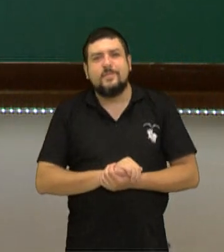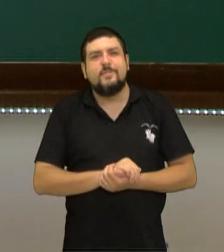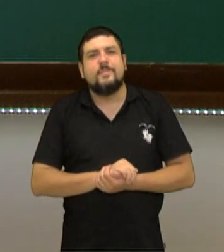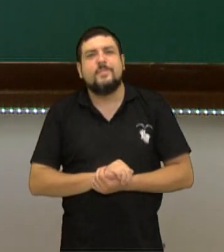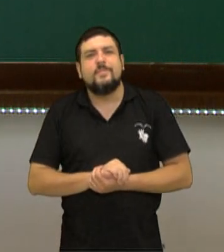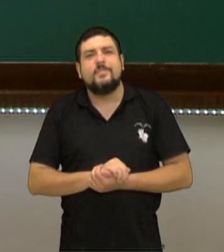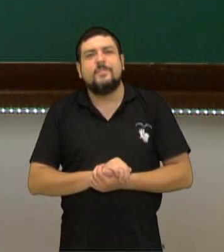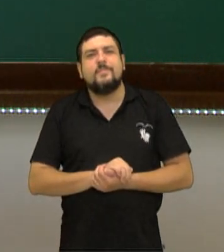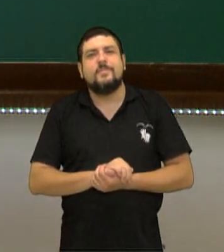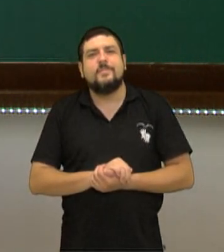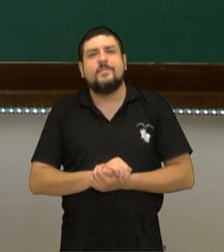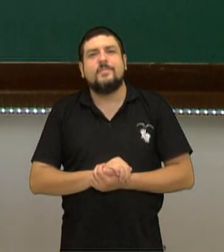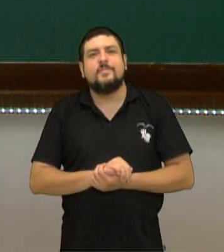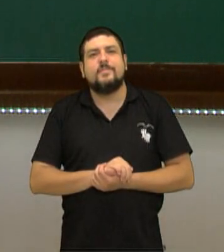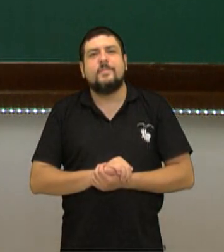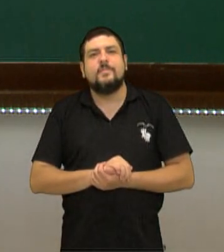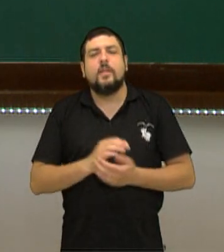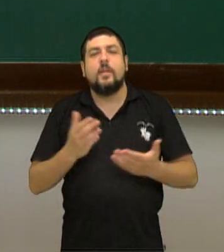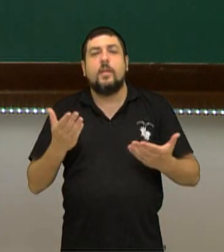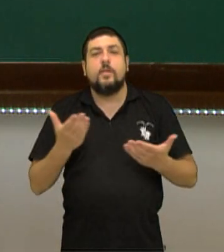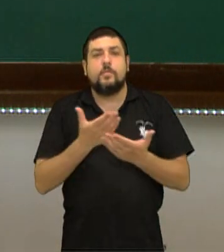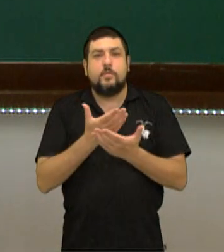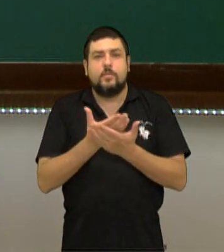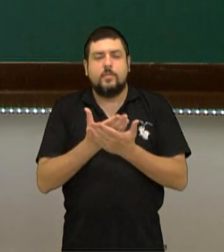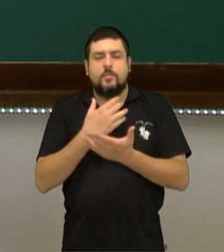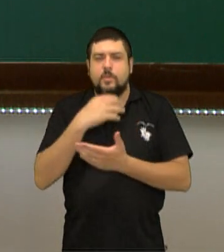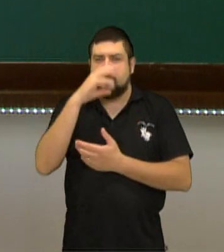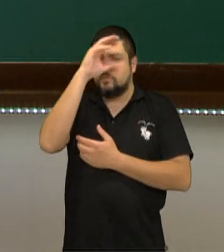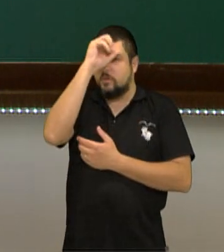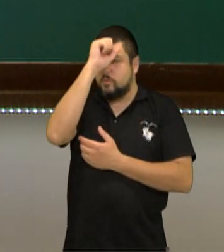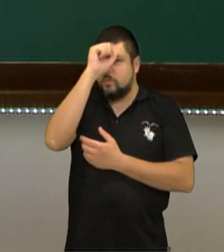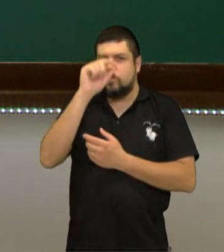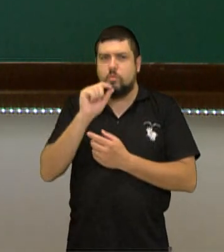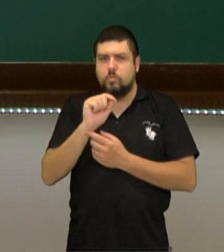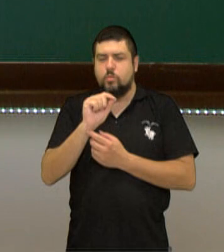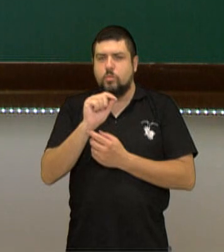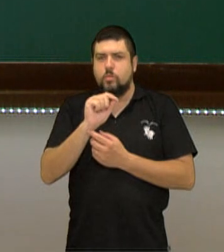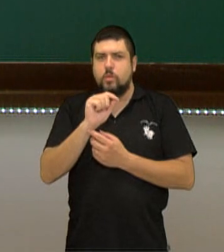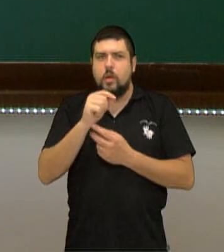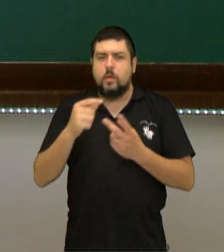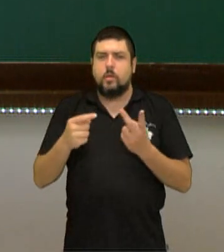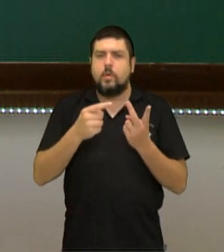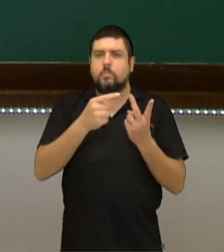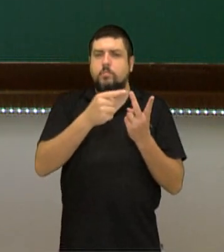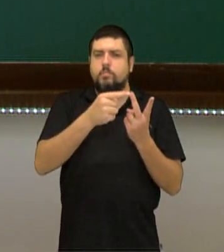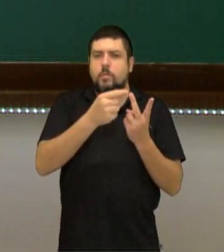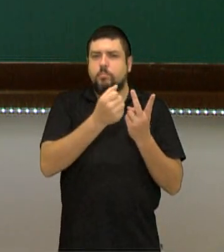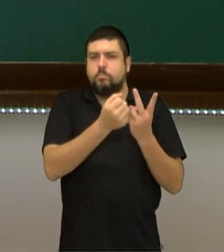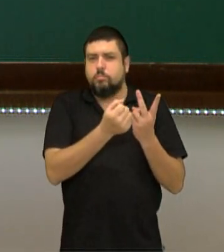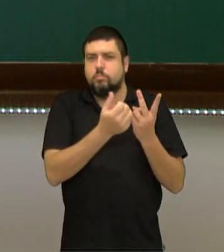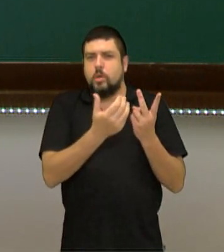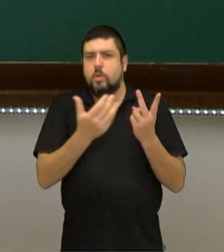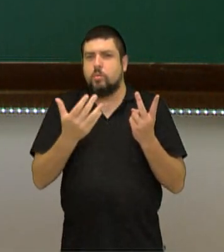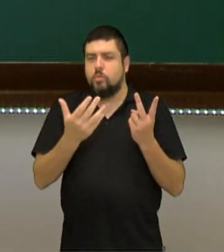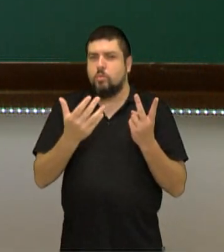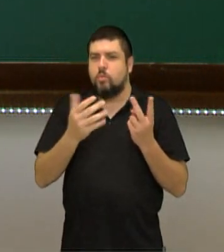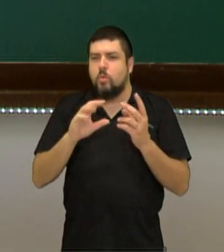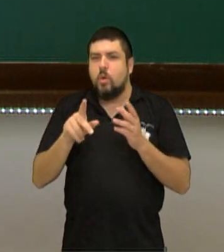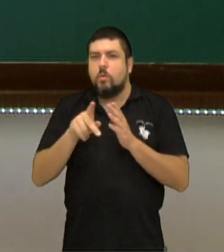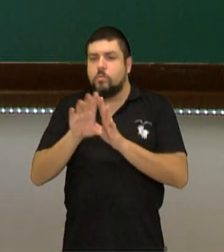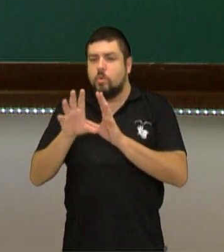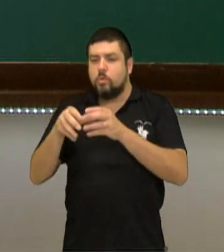também. Na aula de hoje, nós vamos falar sobre a raiz quadrada dos números inteiros e